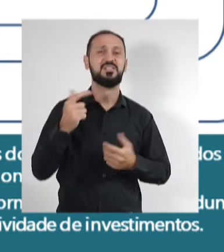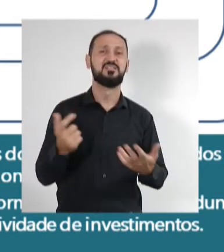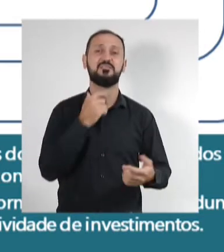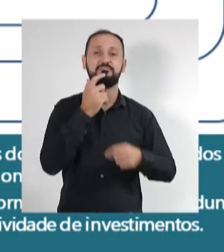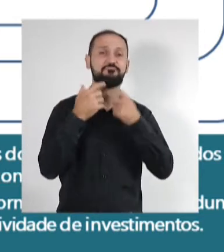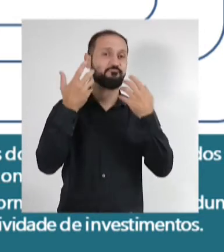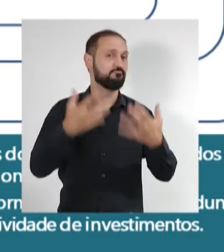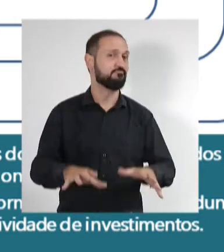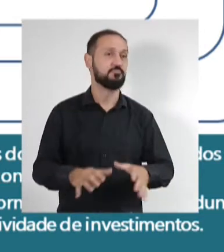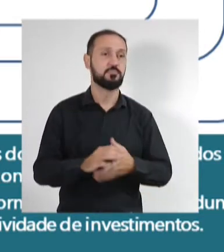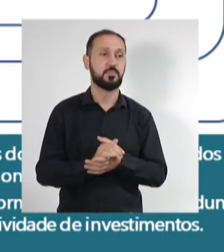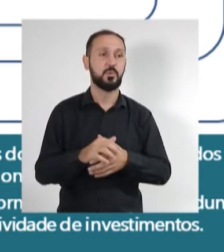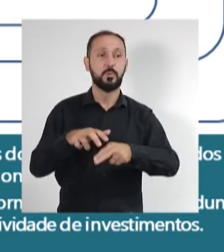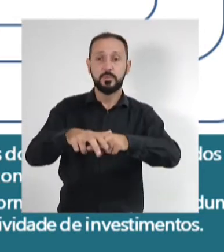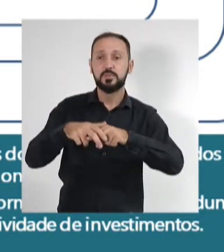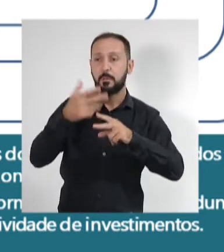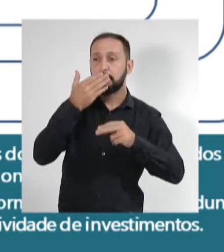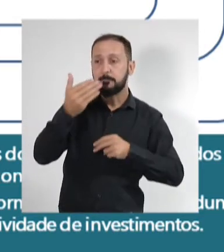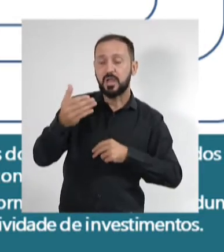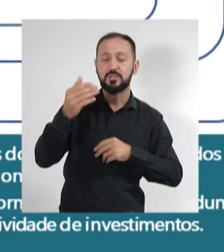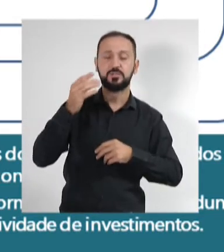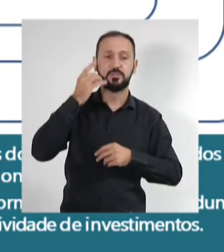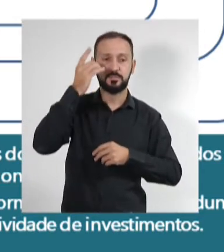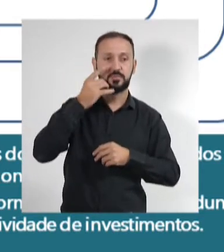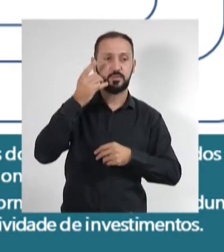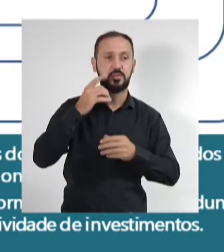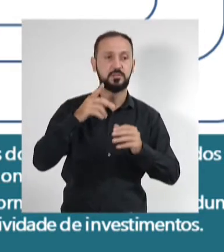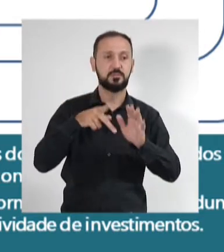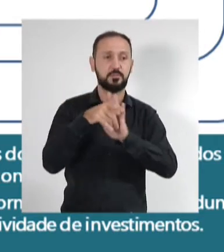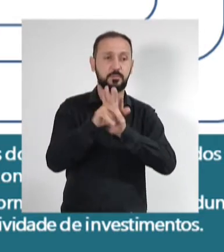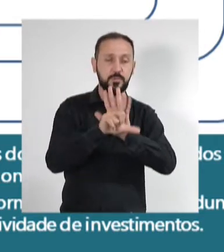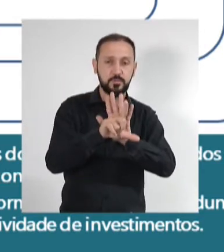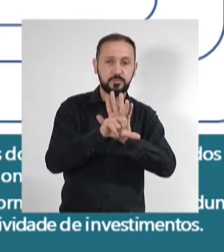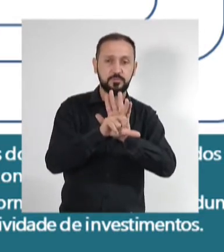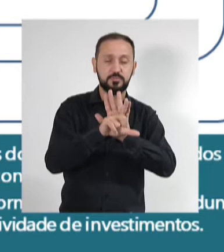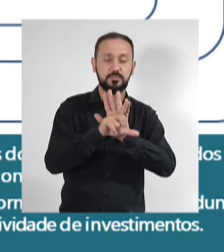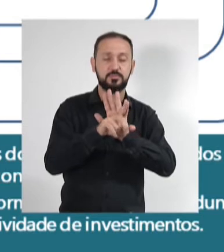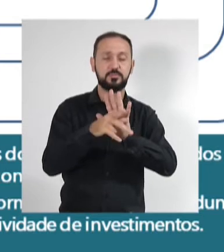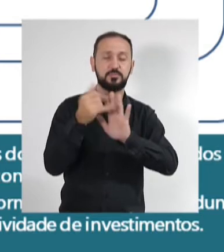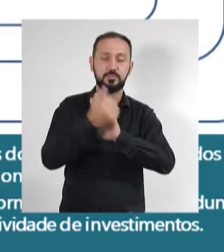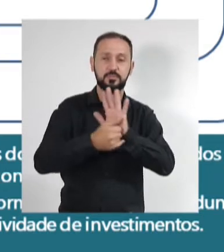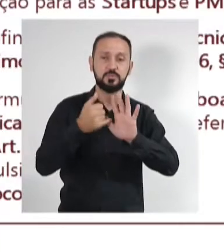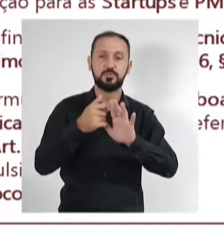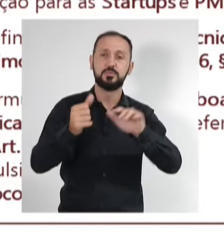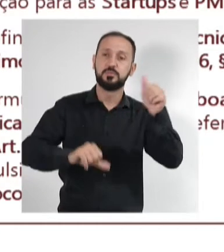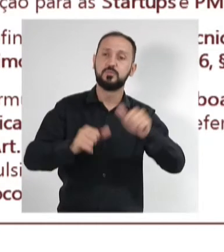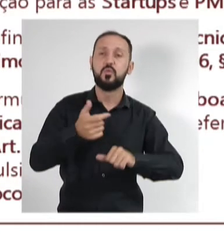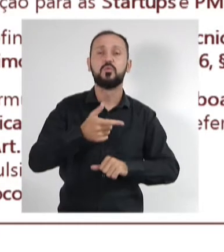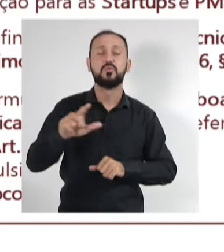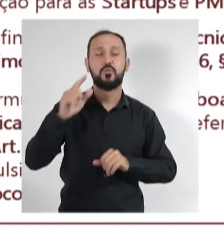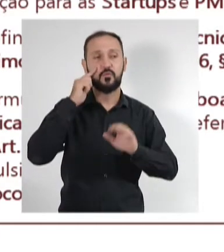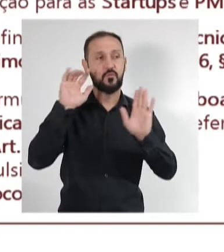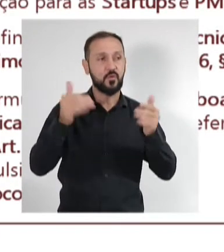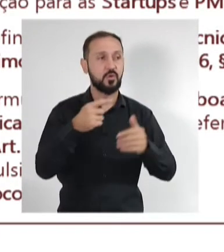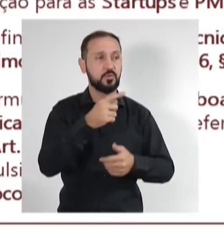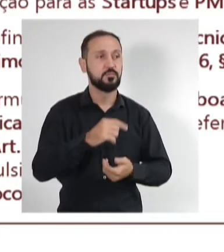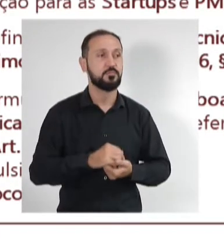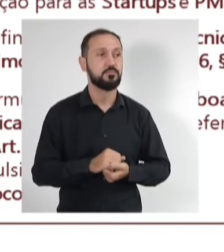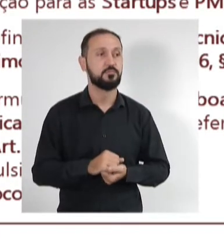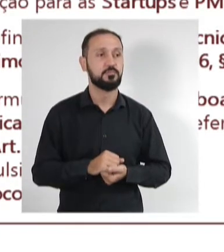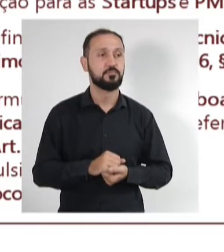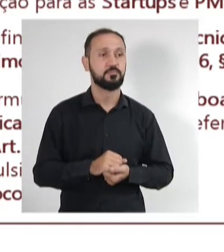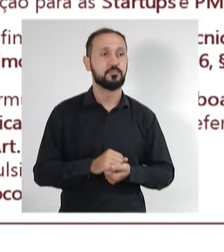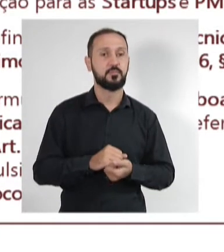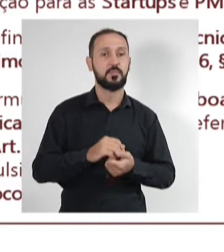gente tem pleiteado, deputado, para que esse projeto, de alguma forma, a gente possa analisá-lo sobre um outro enfoque, que eu vou dizer aqui agora.